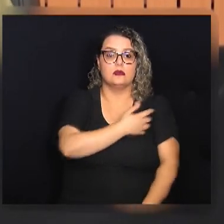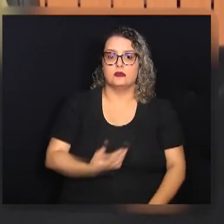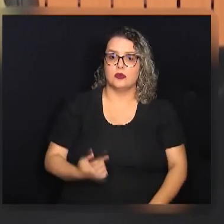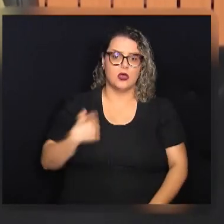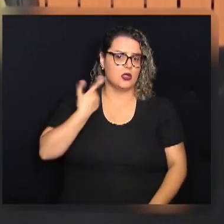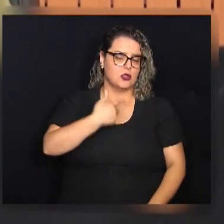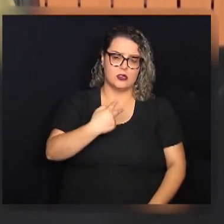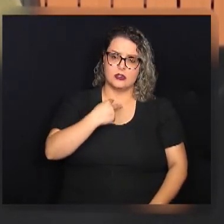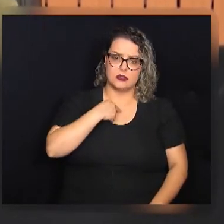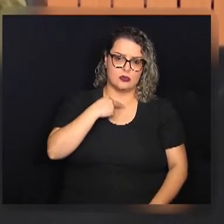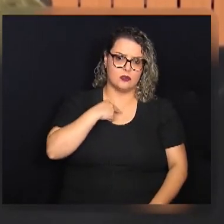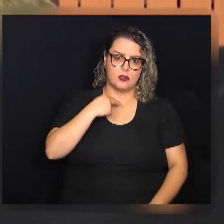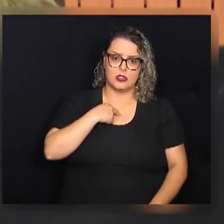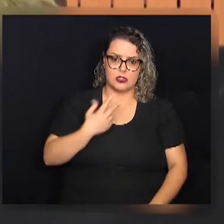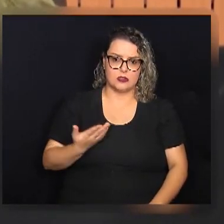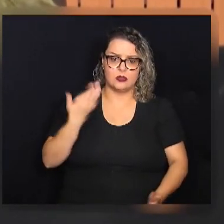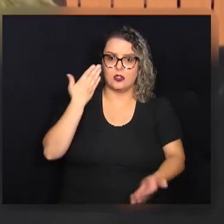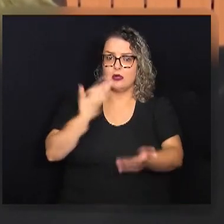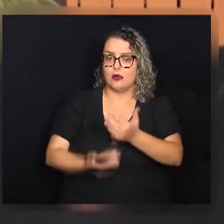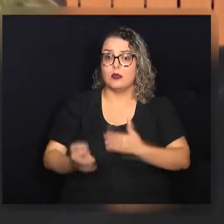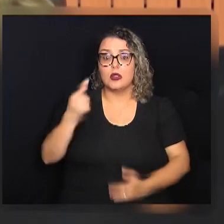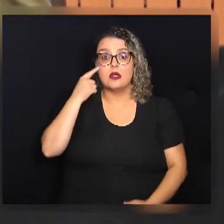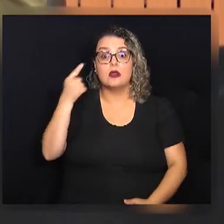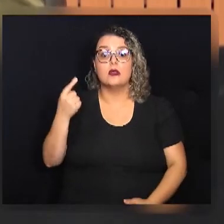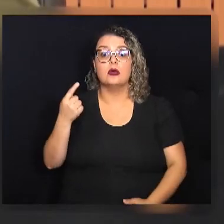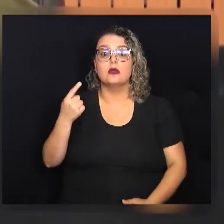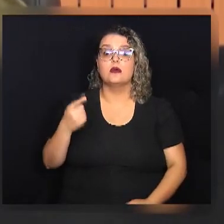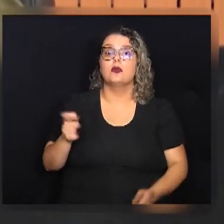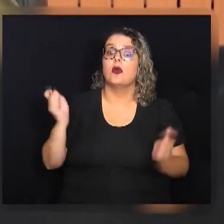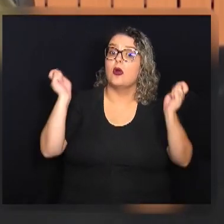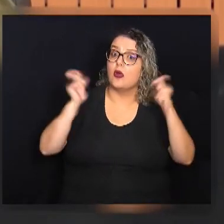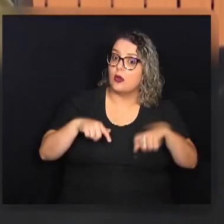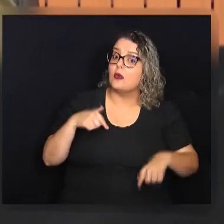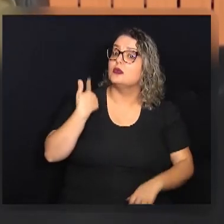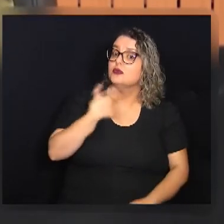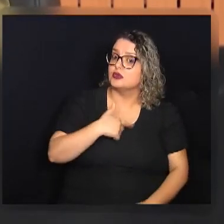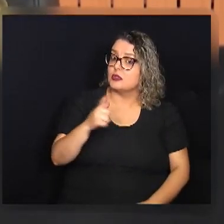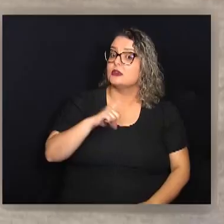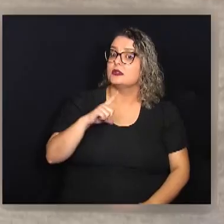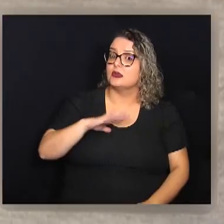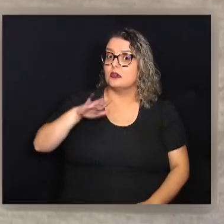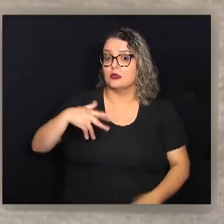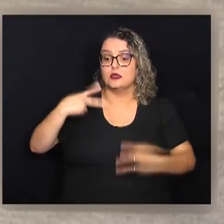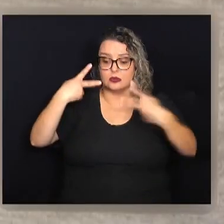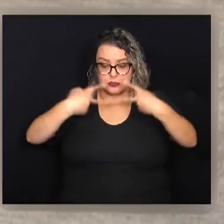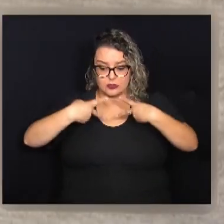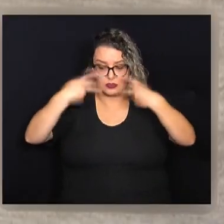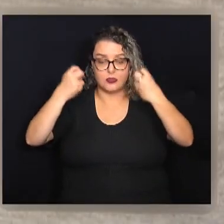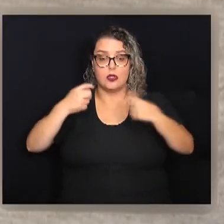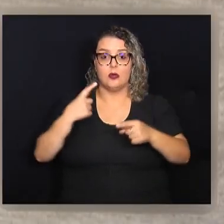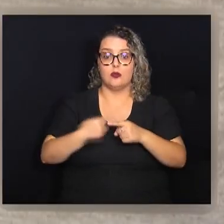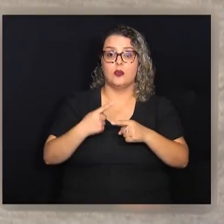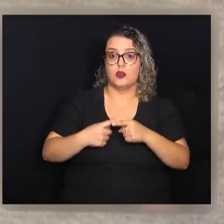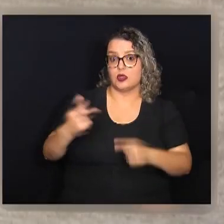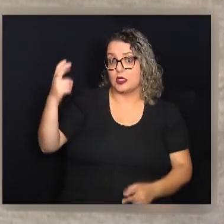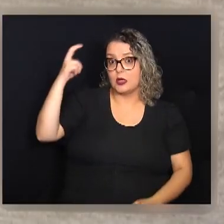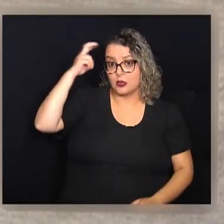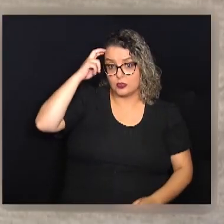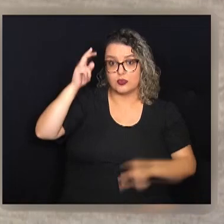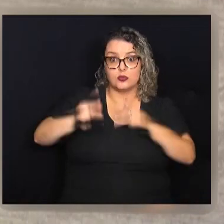pode perder a noção do quão potentes somos quando nos conhecemos. Porque a cultura do